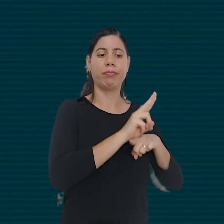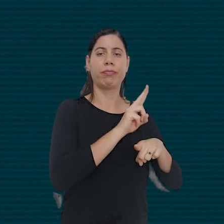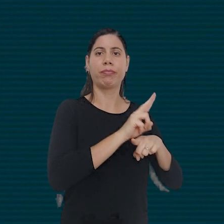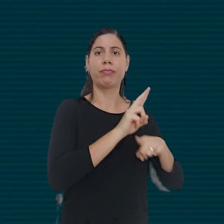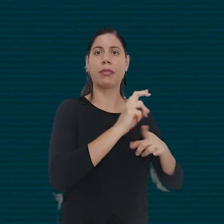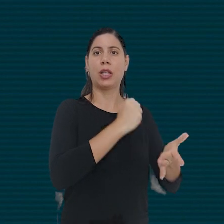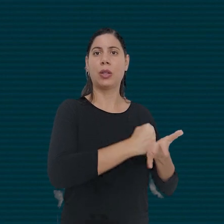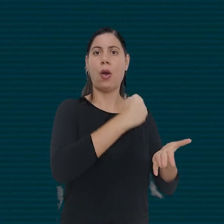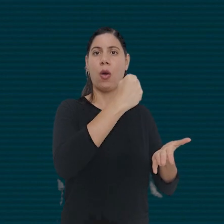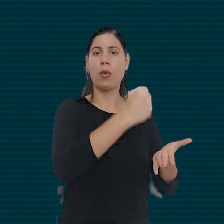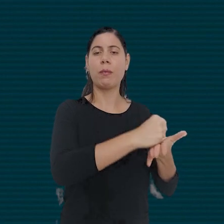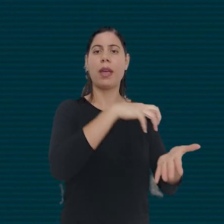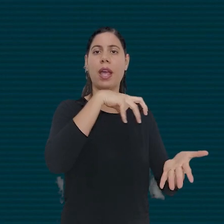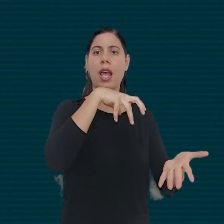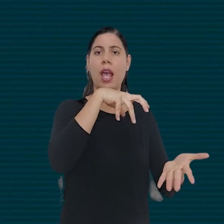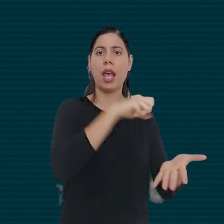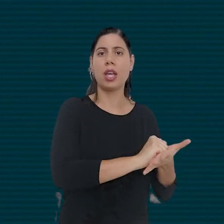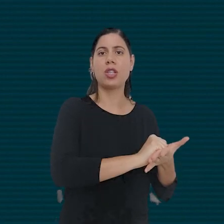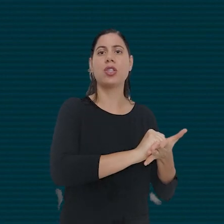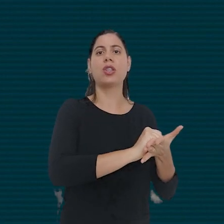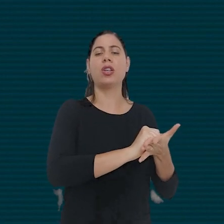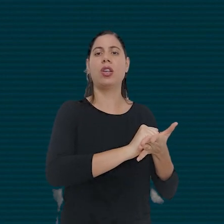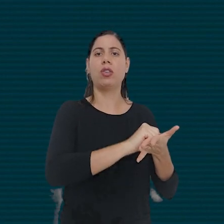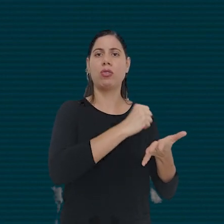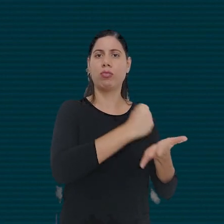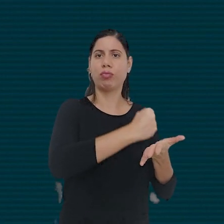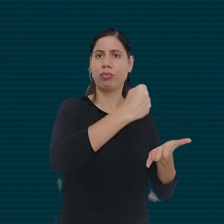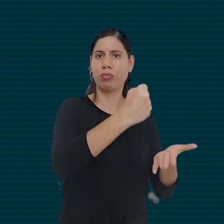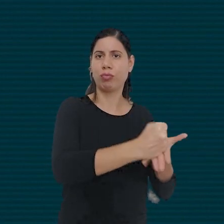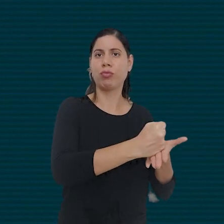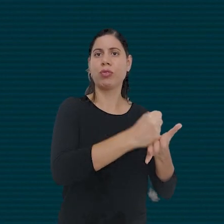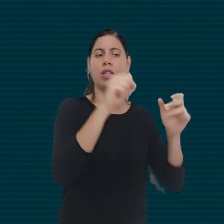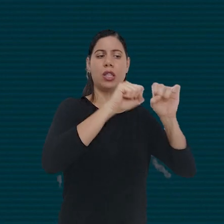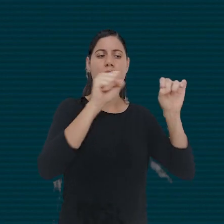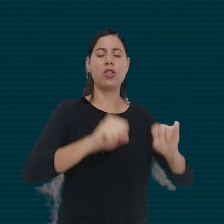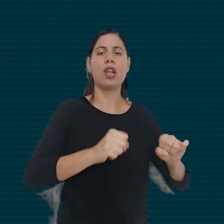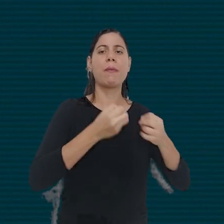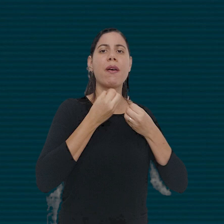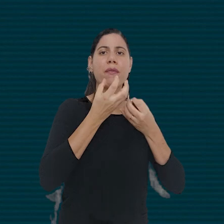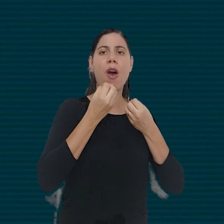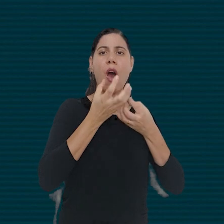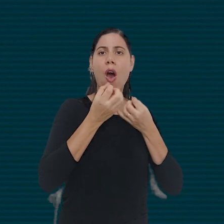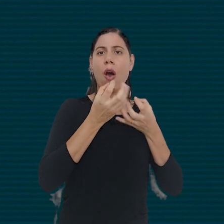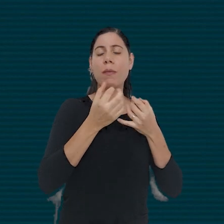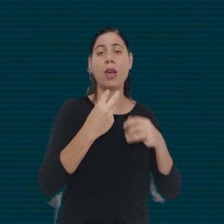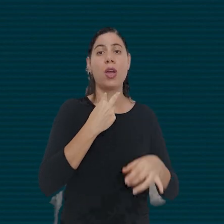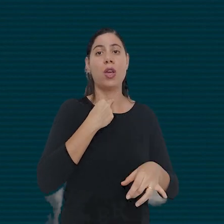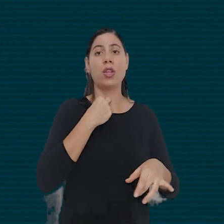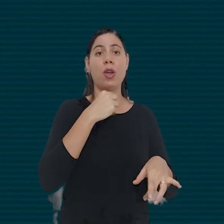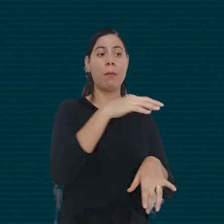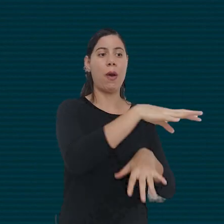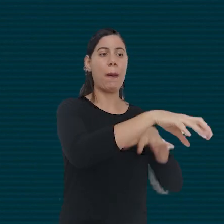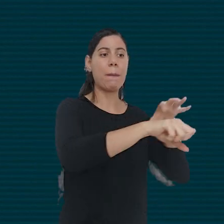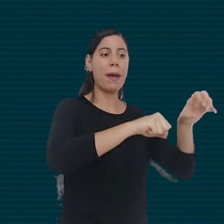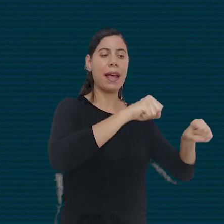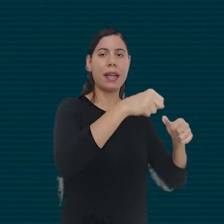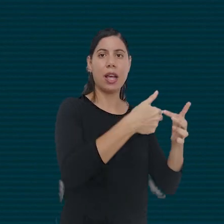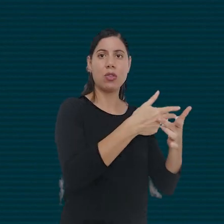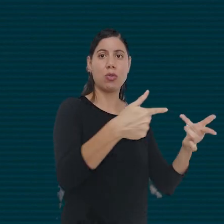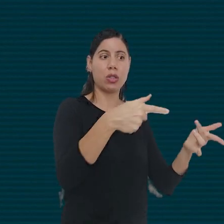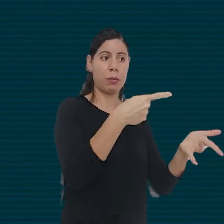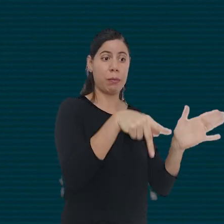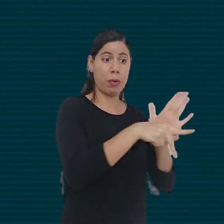de documentos, registros, cadastros, sistemas de informação e não retirar da dependência dos